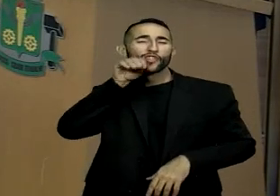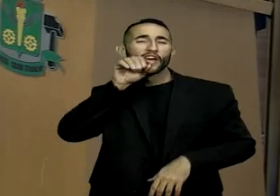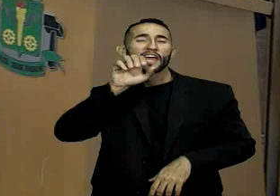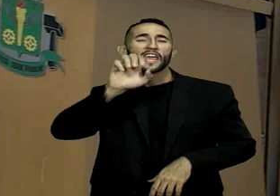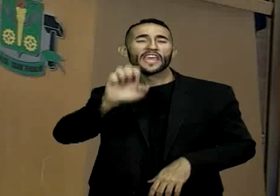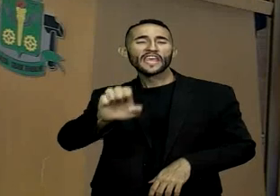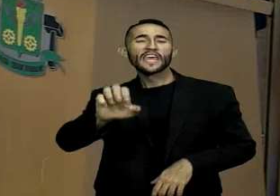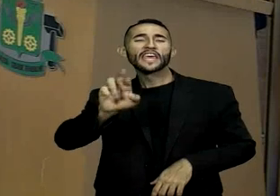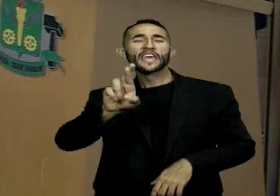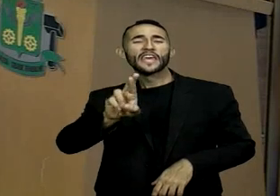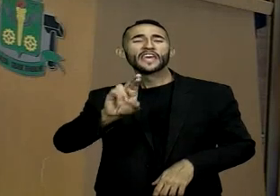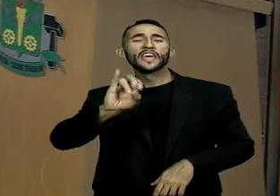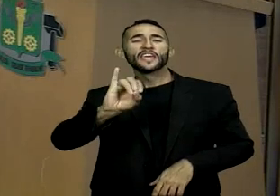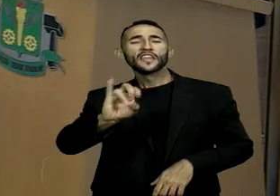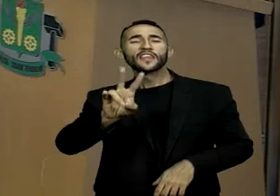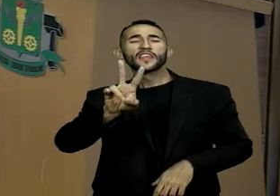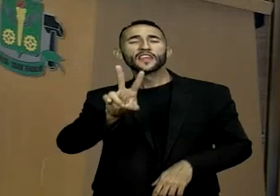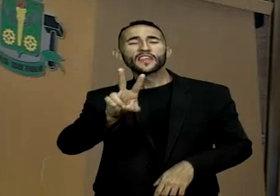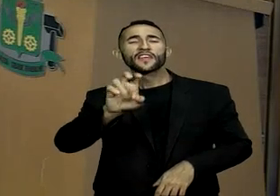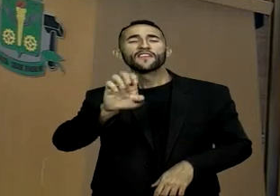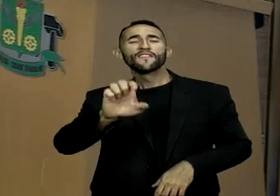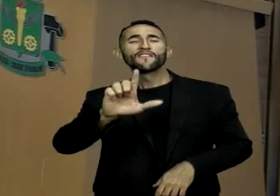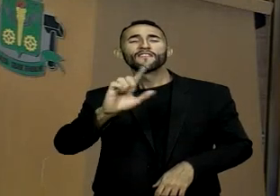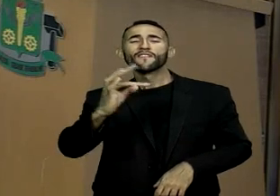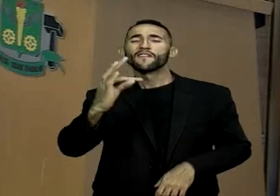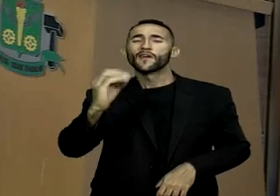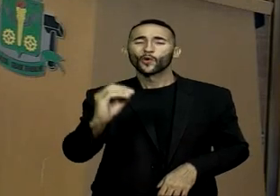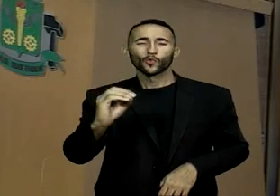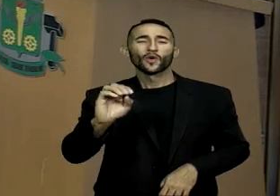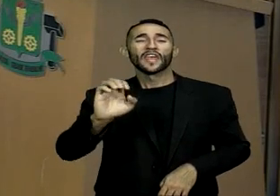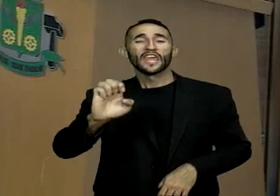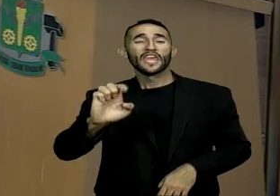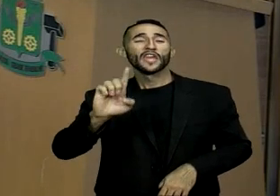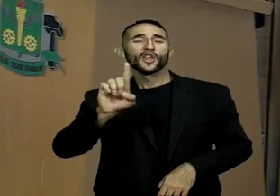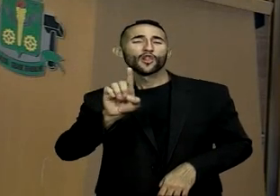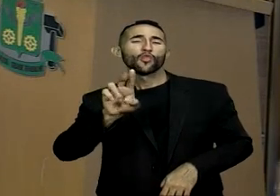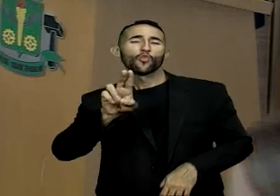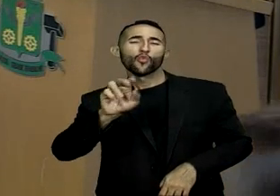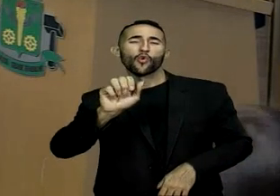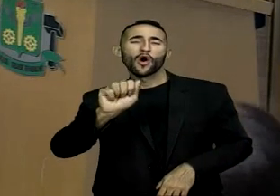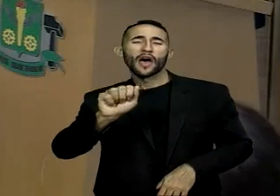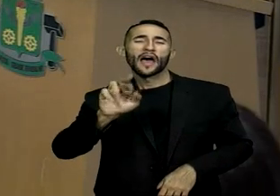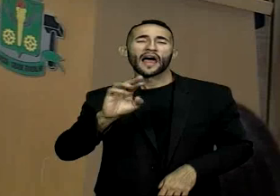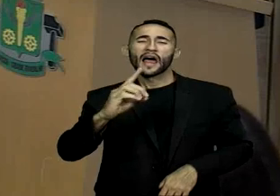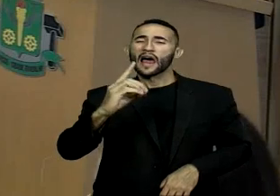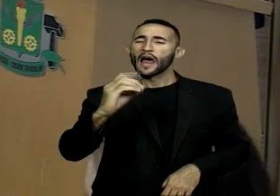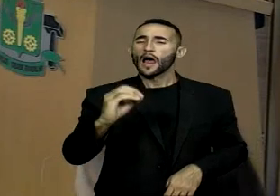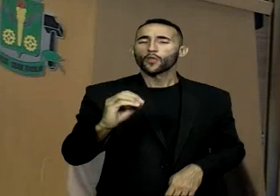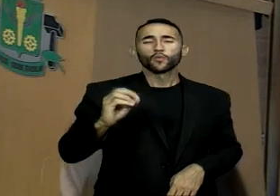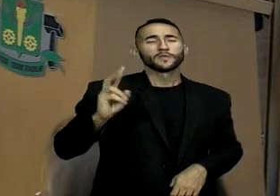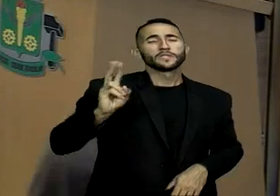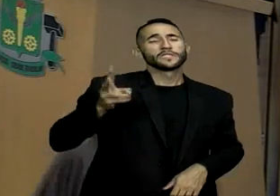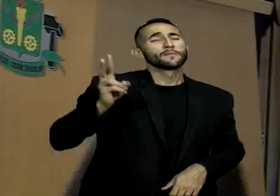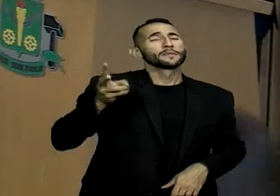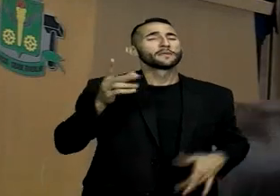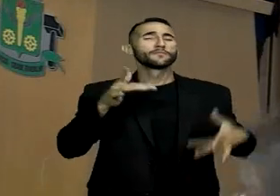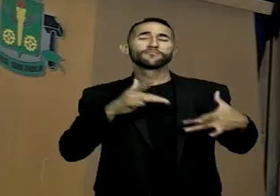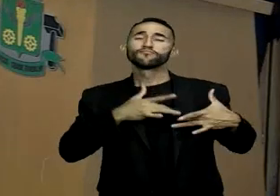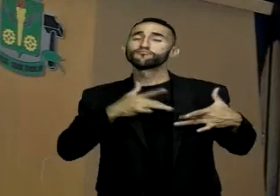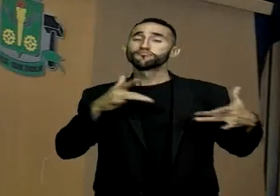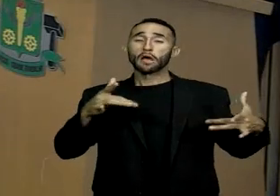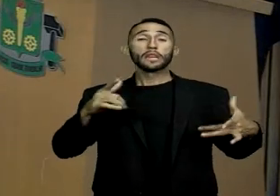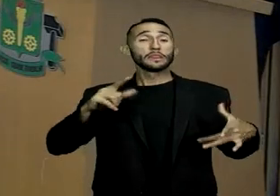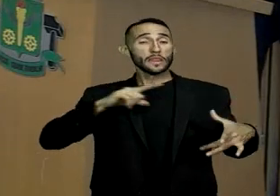Erivelto Eduardo Ribeiro. Erivelto sempre muito receptivo, acompanhado também da sua equipe, que já foi